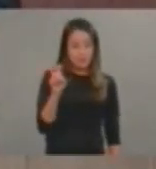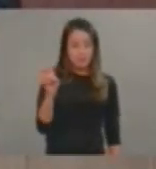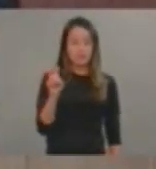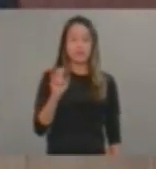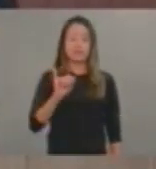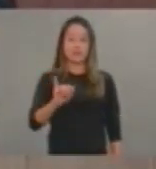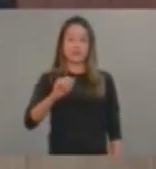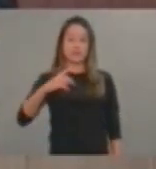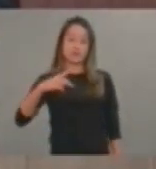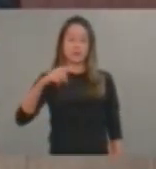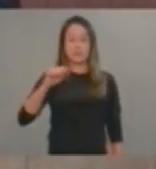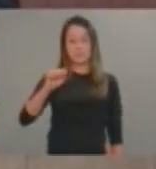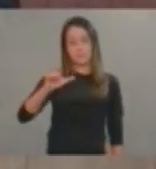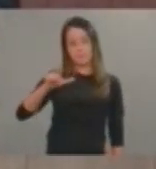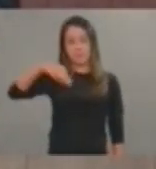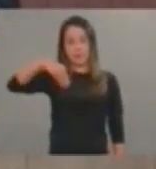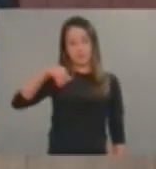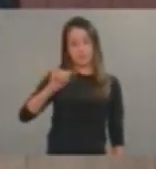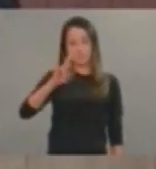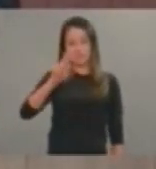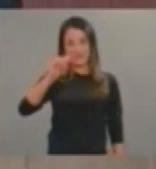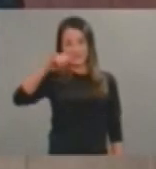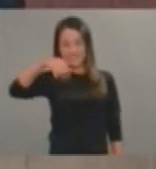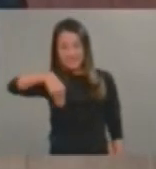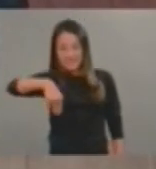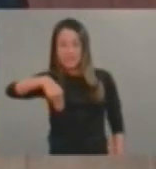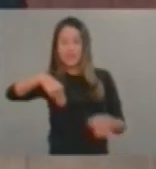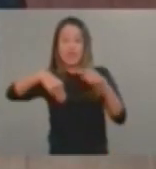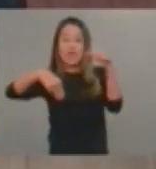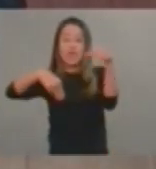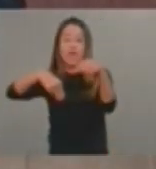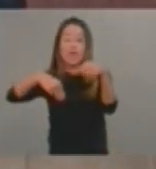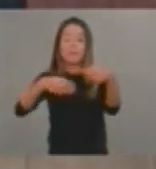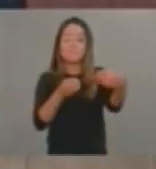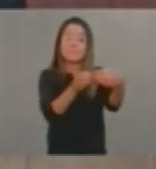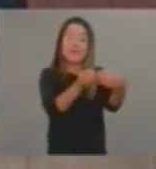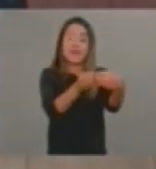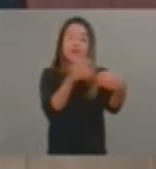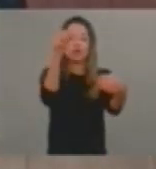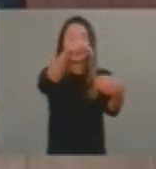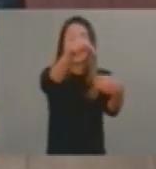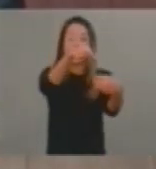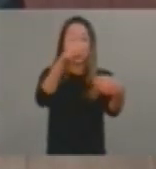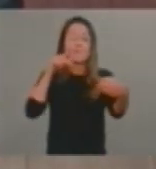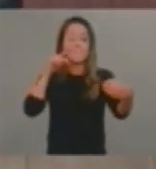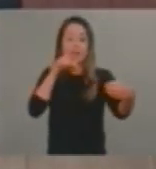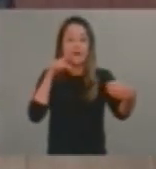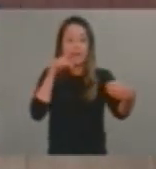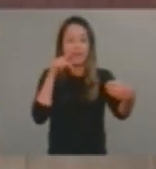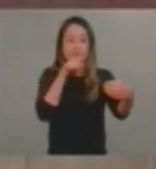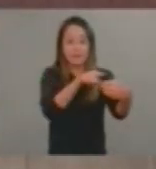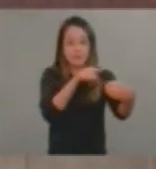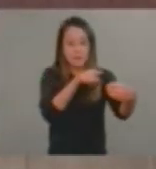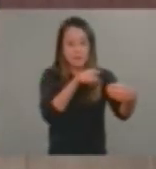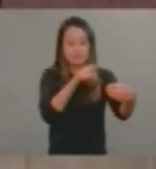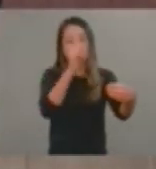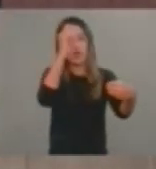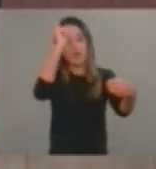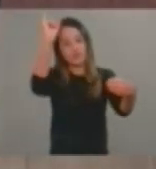Ipaumirim, na divisa com Paraíba, e a 6ª companhia, sediada em Parambu, na divisa com Piauí.